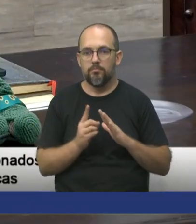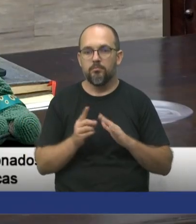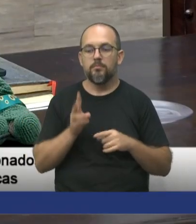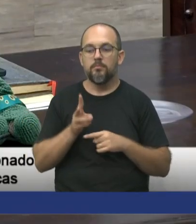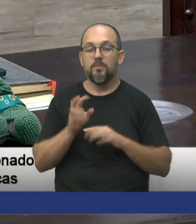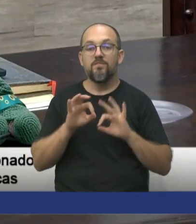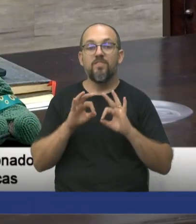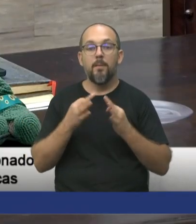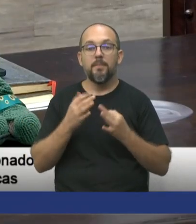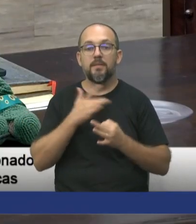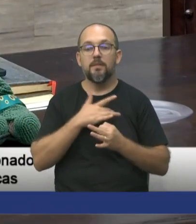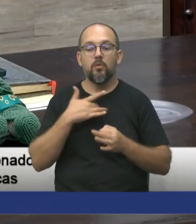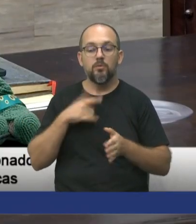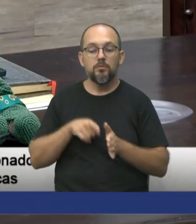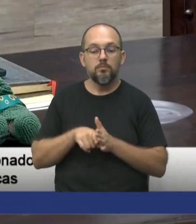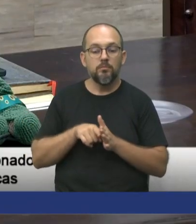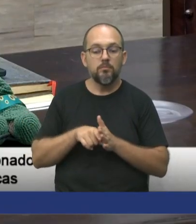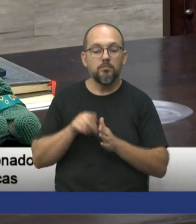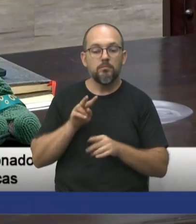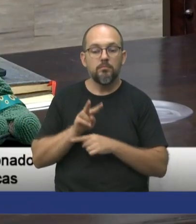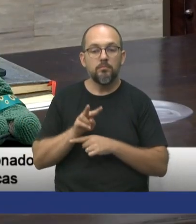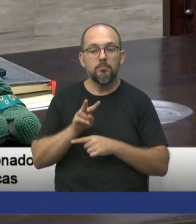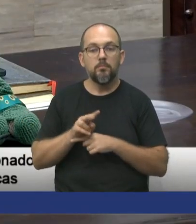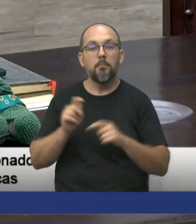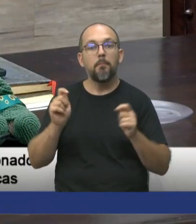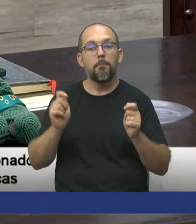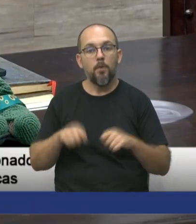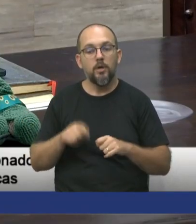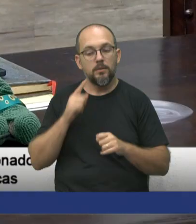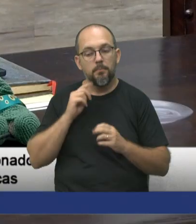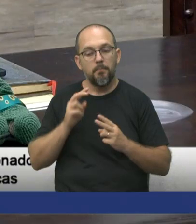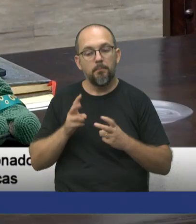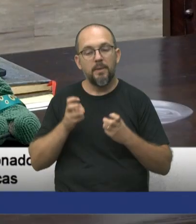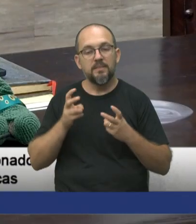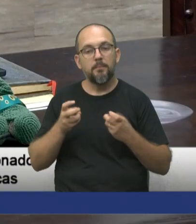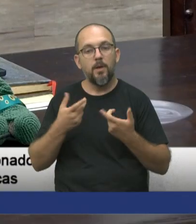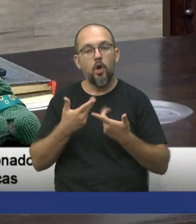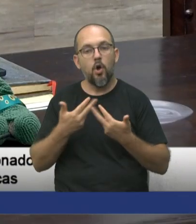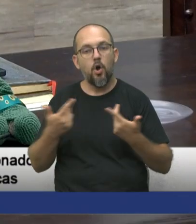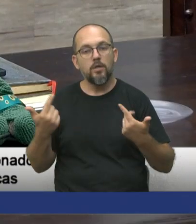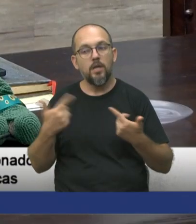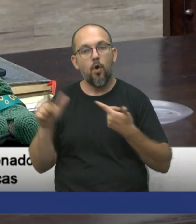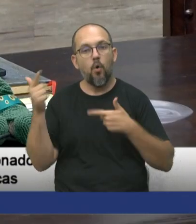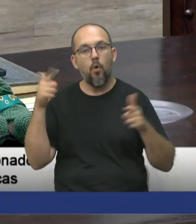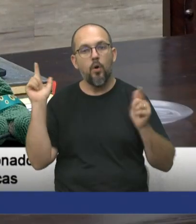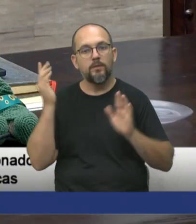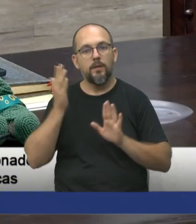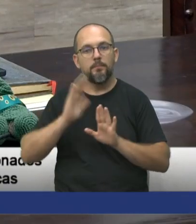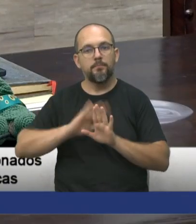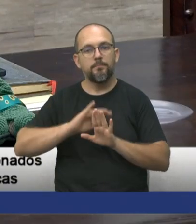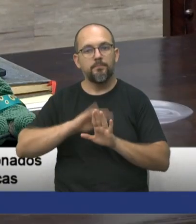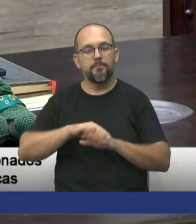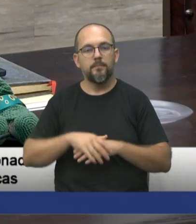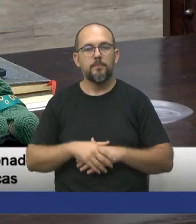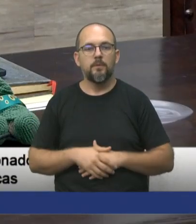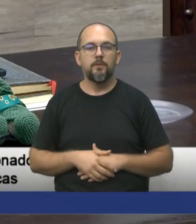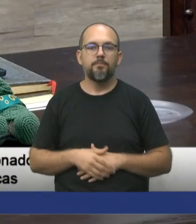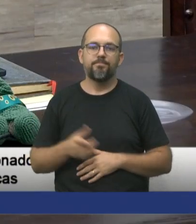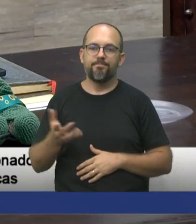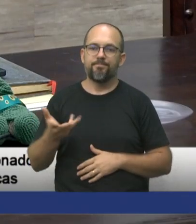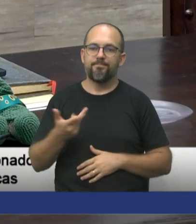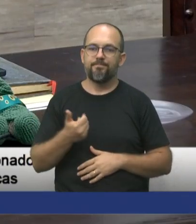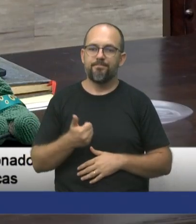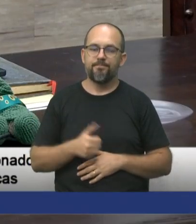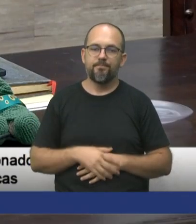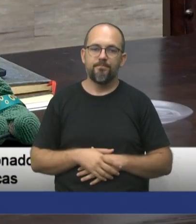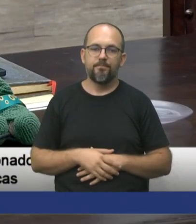possa detectar, multidisciplinar, que possa detectar outras questões. E aí ela, maravilhosa como é,